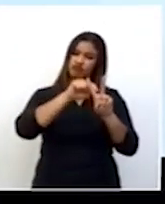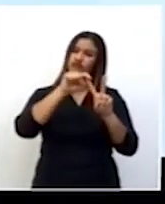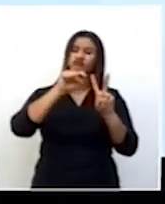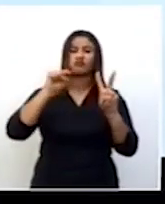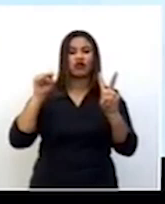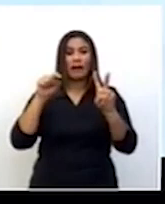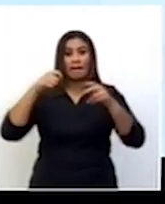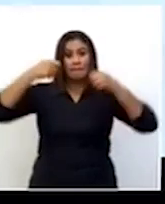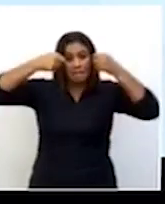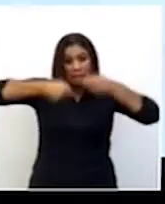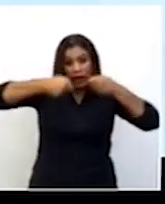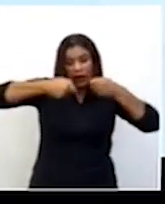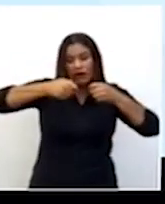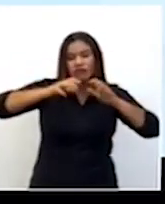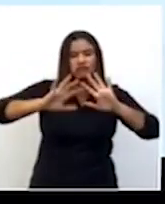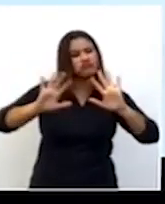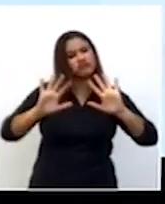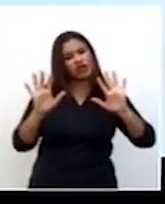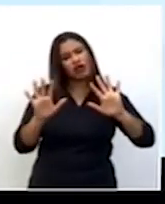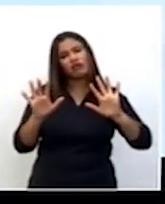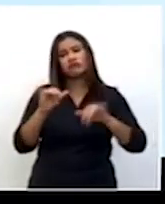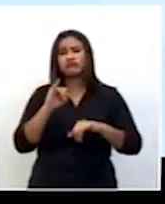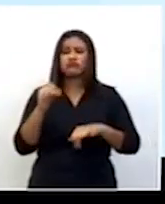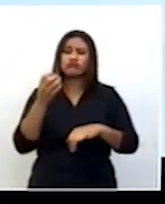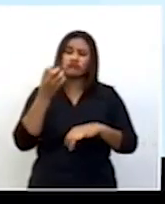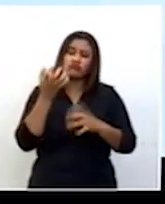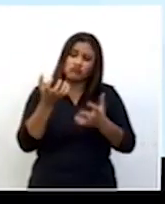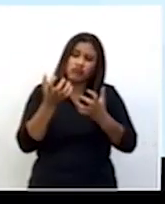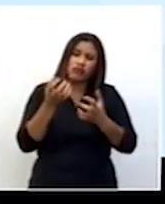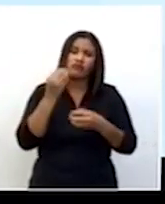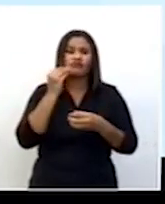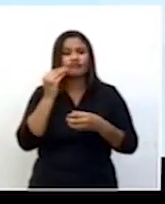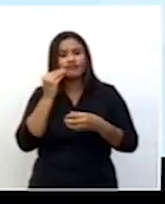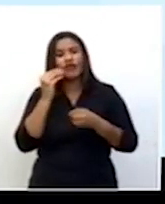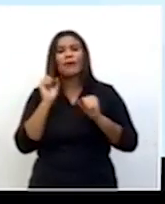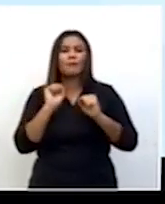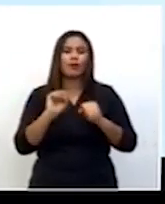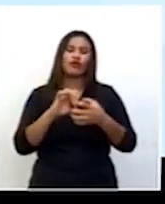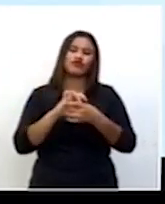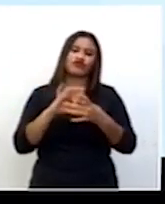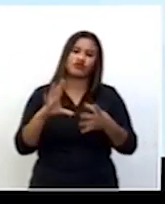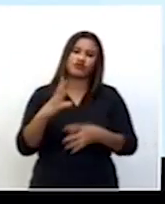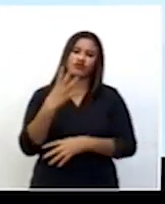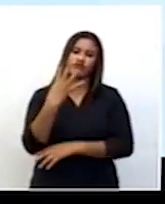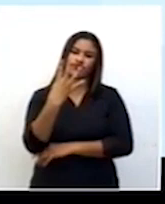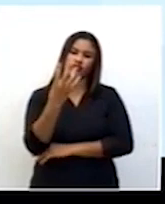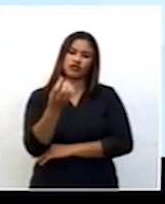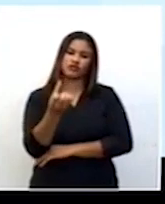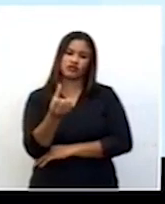não existe essa obrigatoriedade, mas quem quiser multiplicar pode encontrar o número